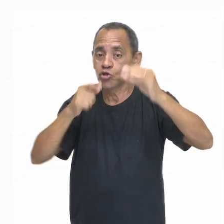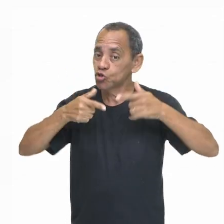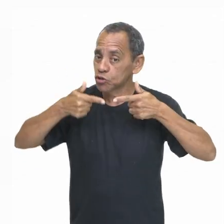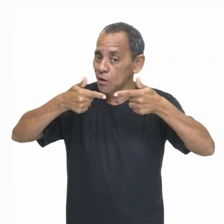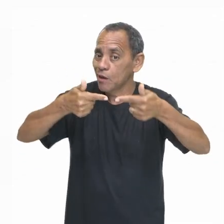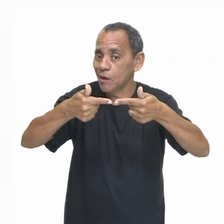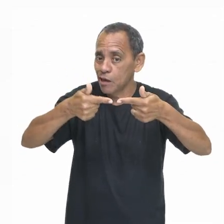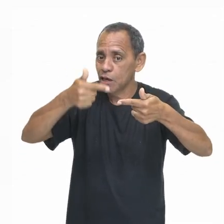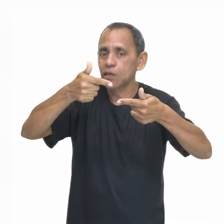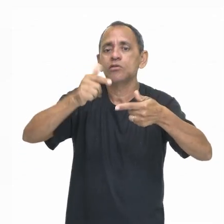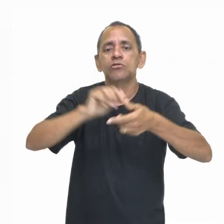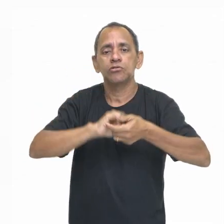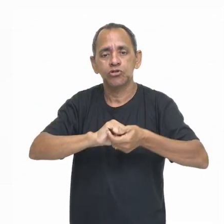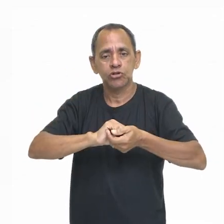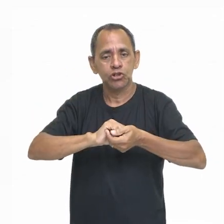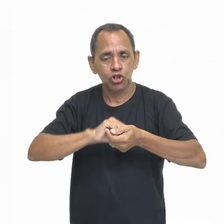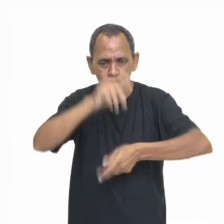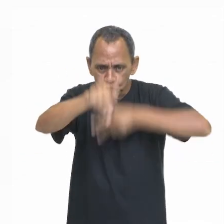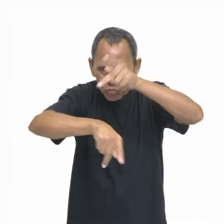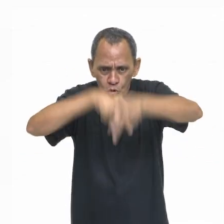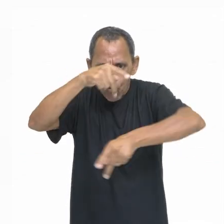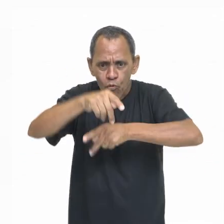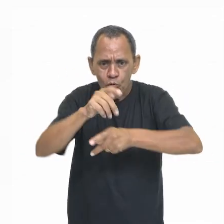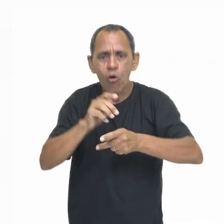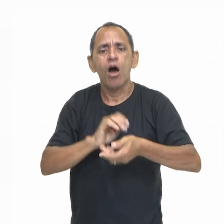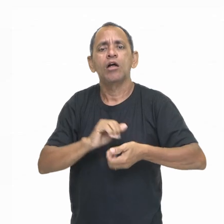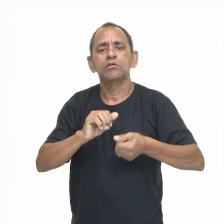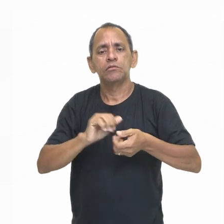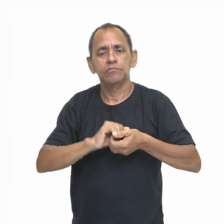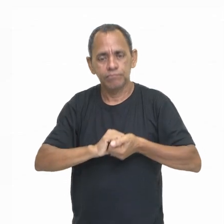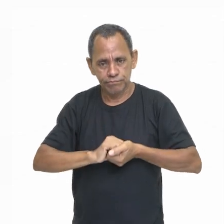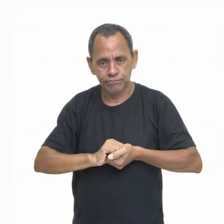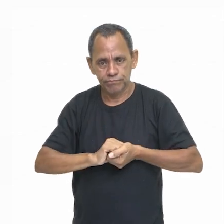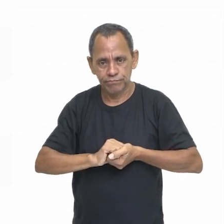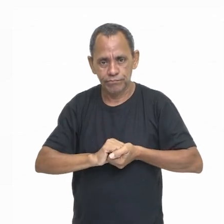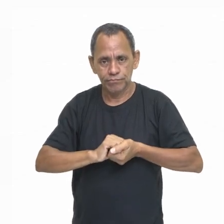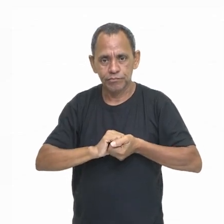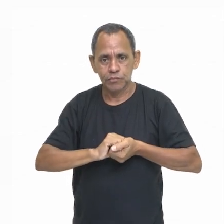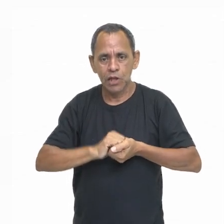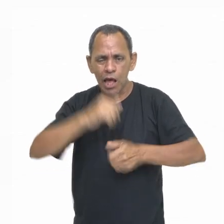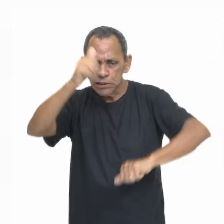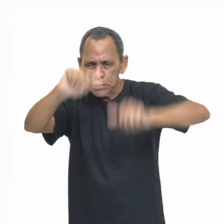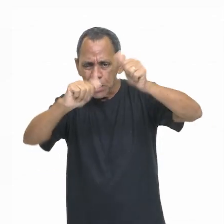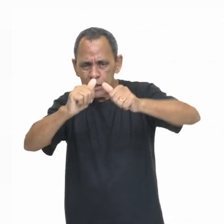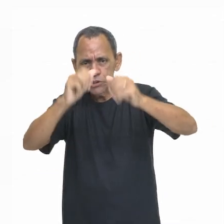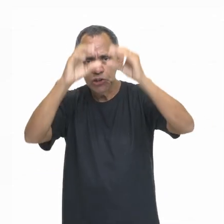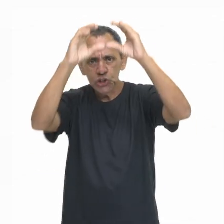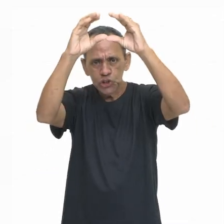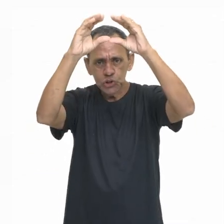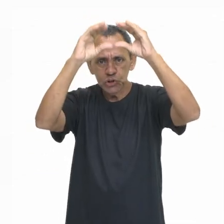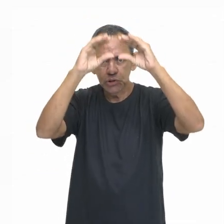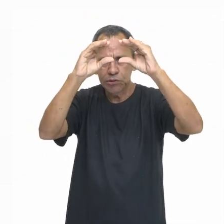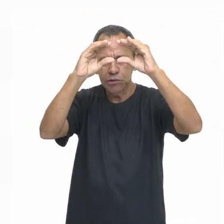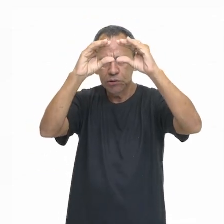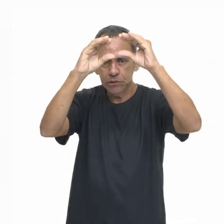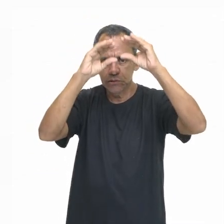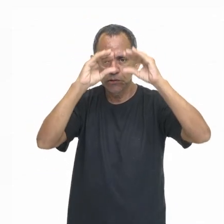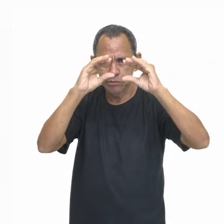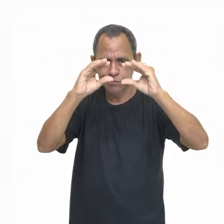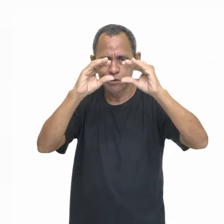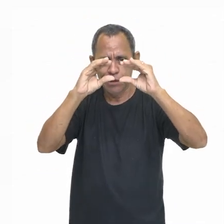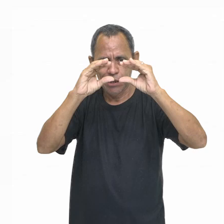analisar a pirâmide, né, essa divisão de castas de cima para baixo, logo abaixo da